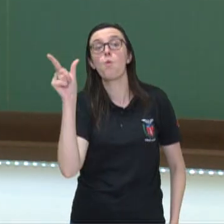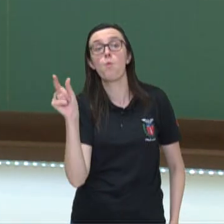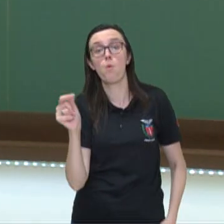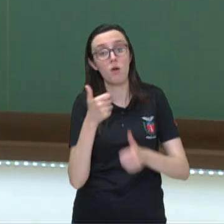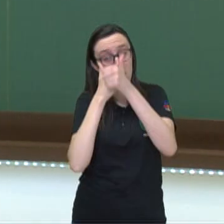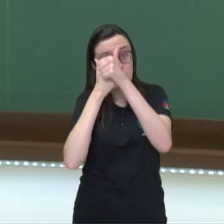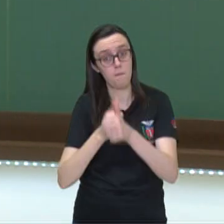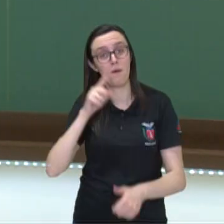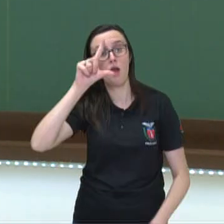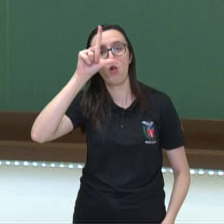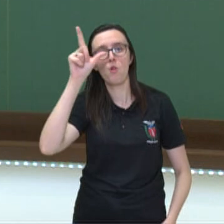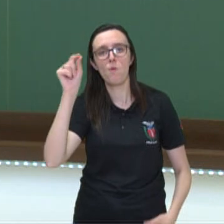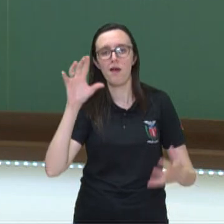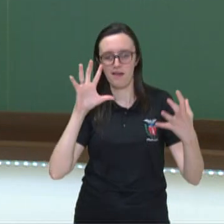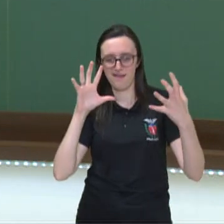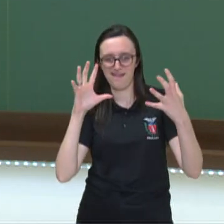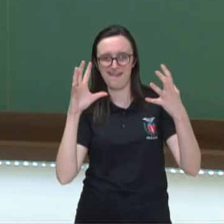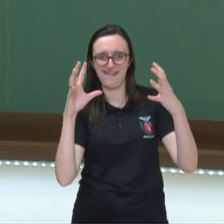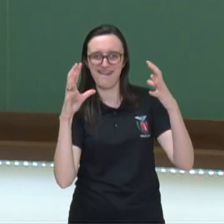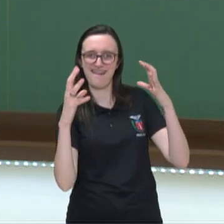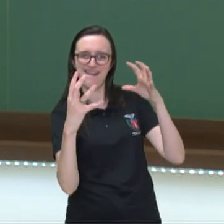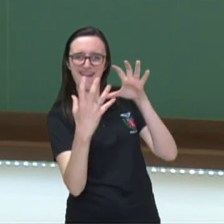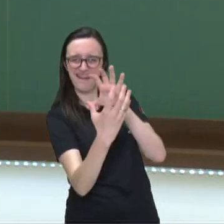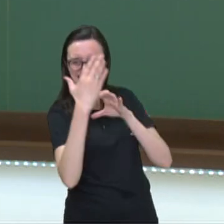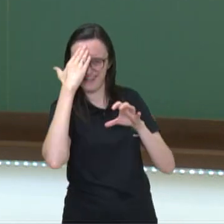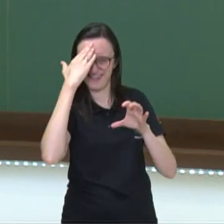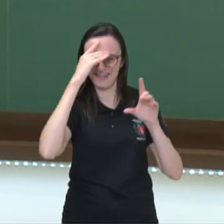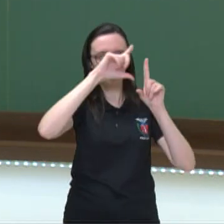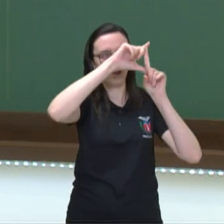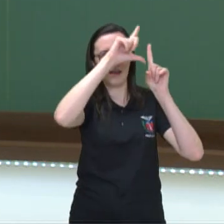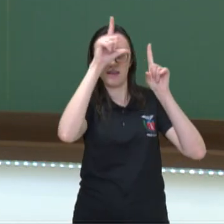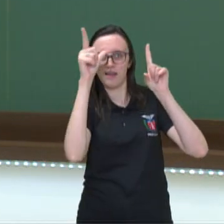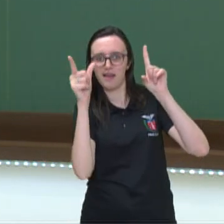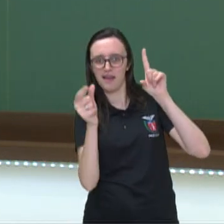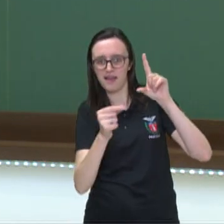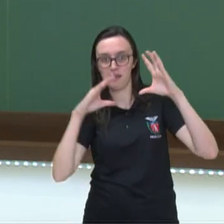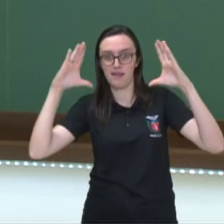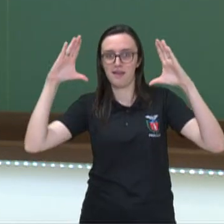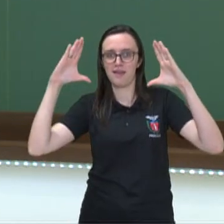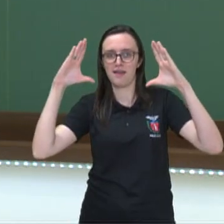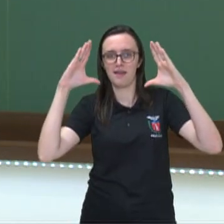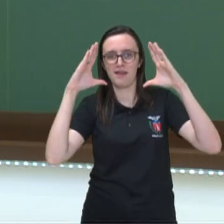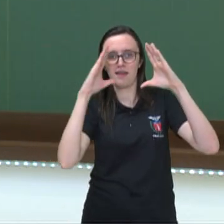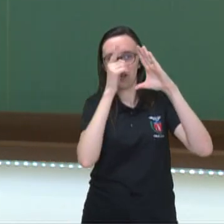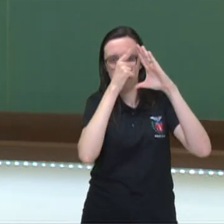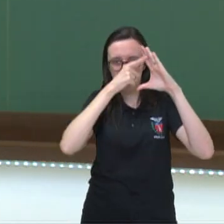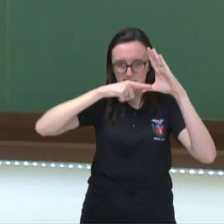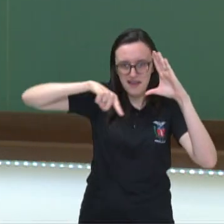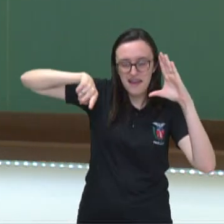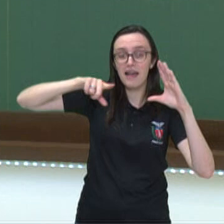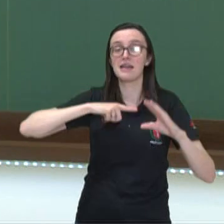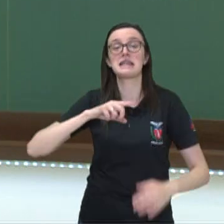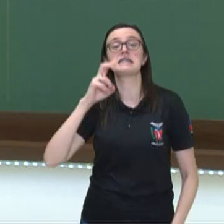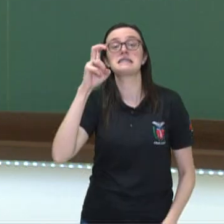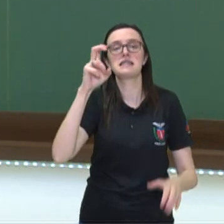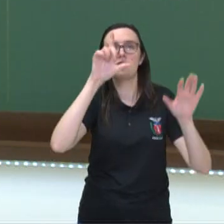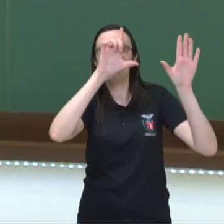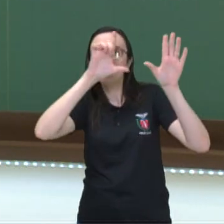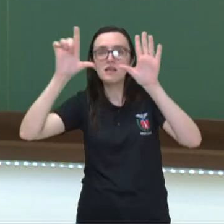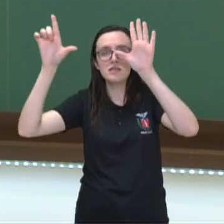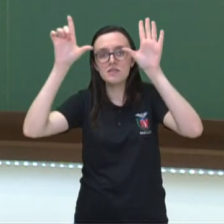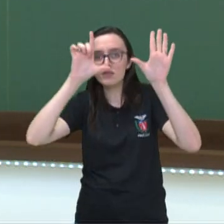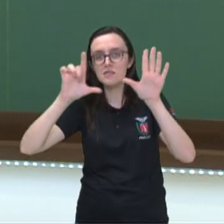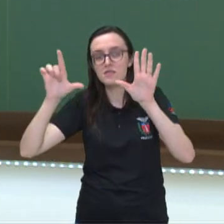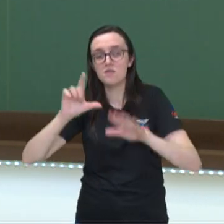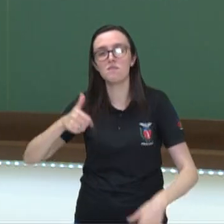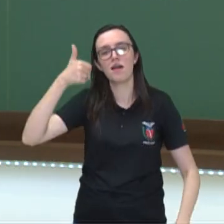da Lua. Então, são 12 poços, 5 semanas de 10 dias. Eles têm 5 semanas